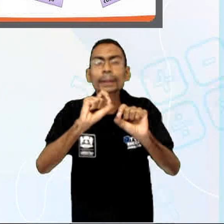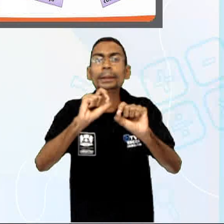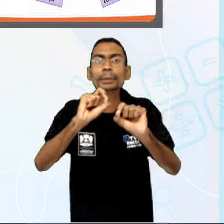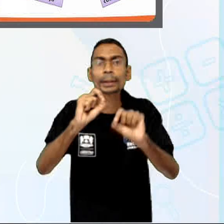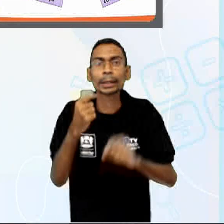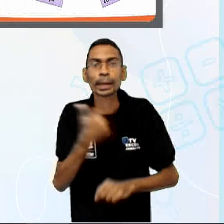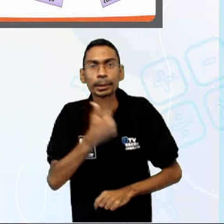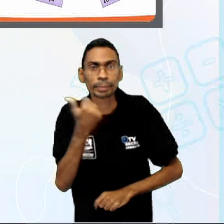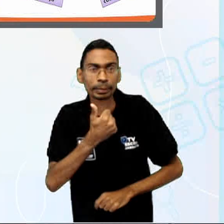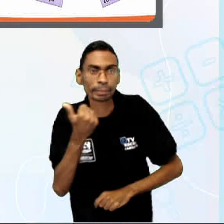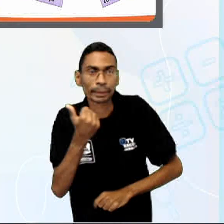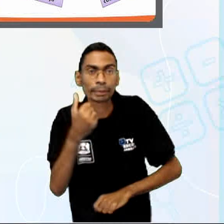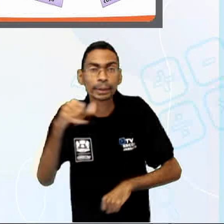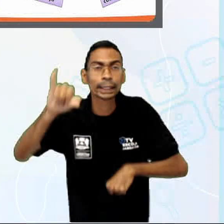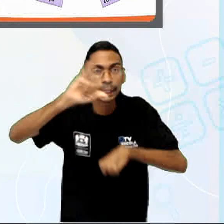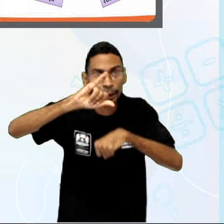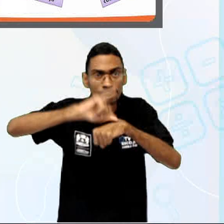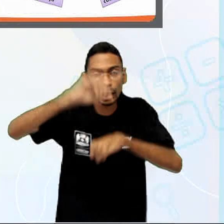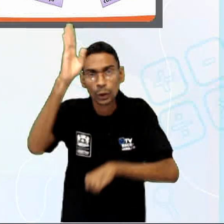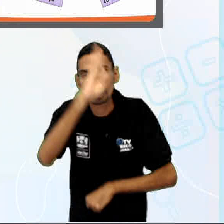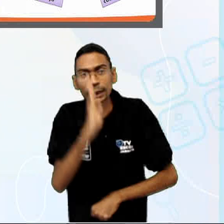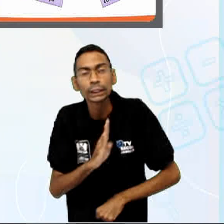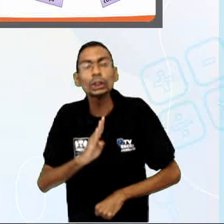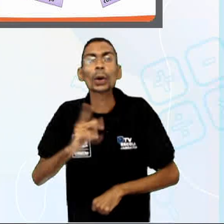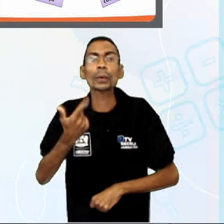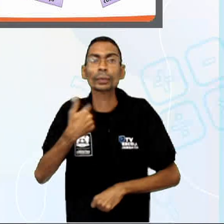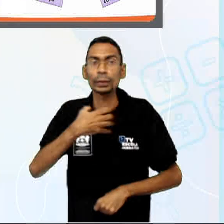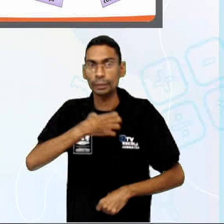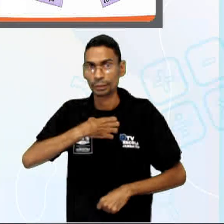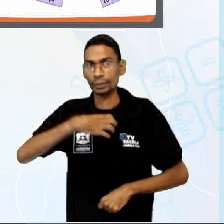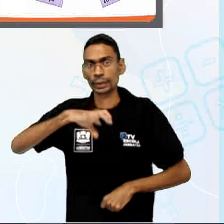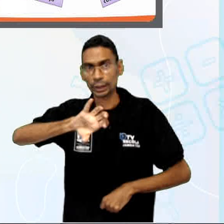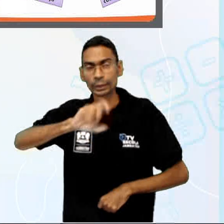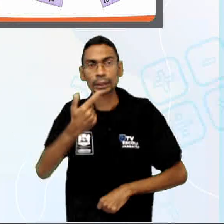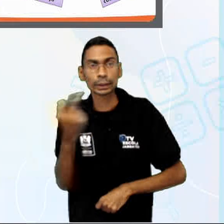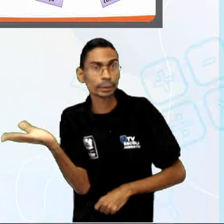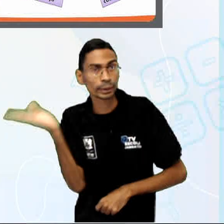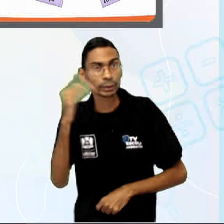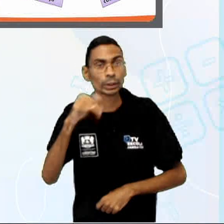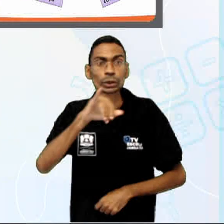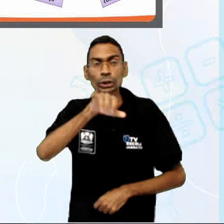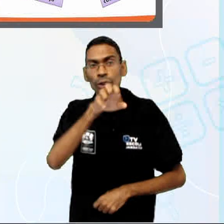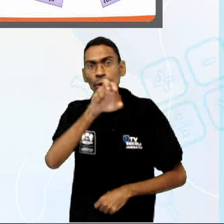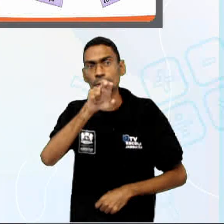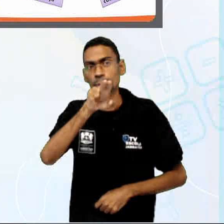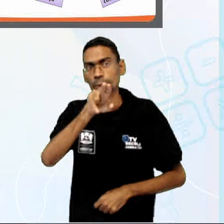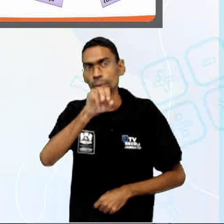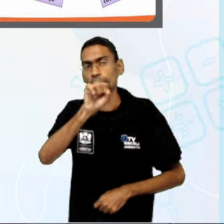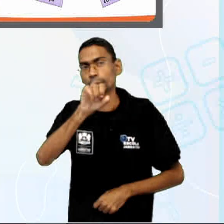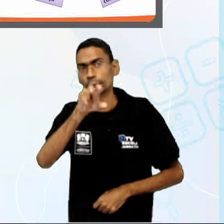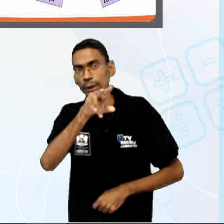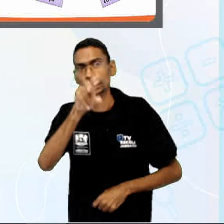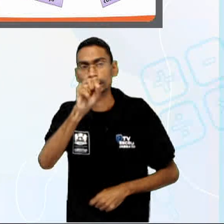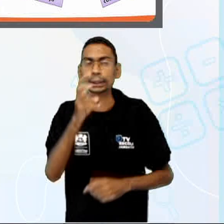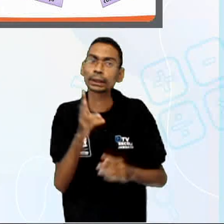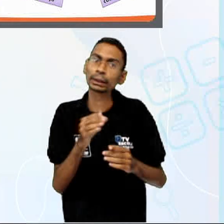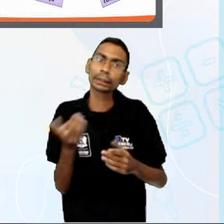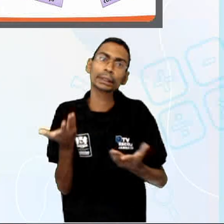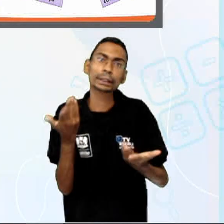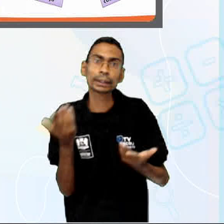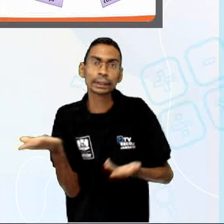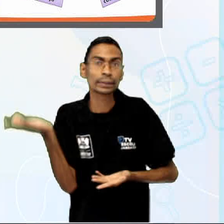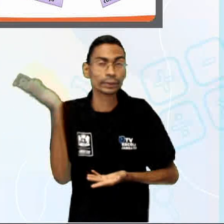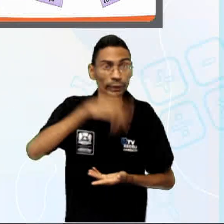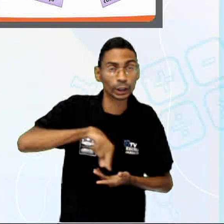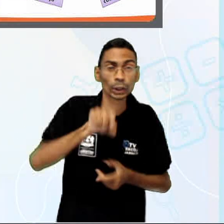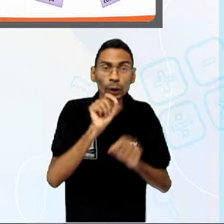Então, com Tomé de Souza também vieram os primeiros jesuítas, né, que vão catequizar os índios e, de certa forma,